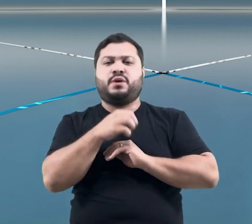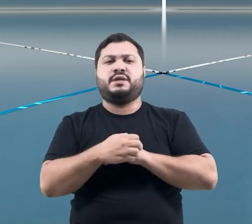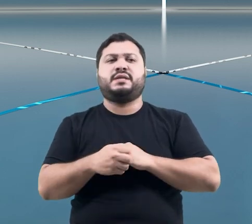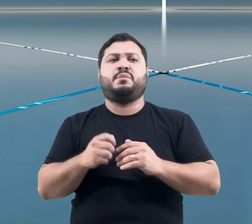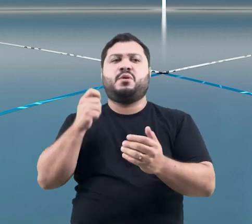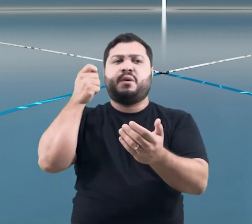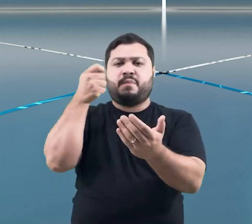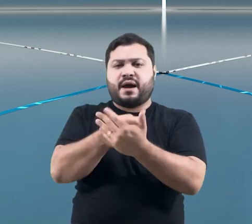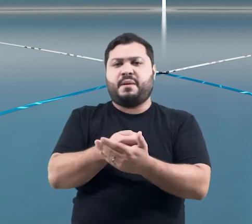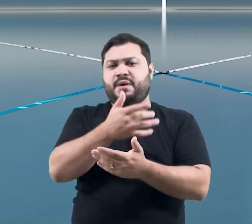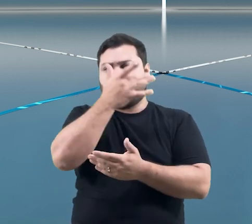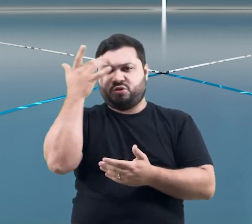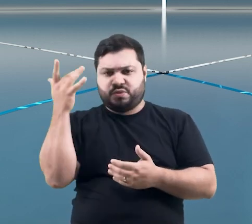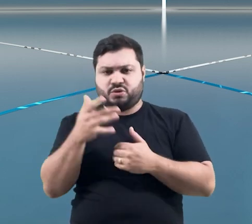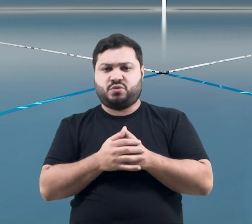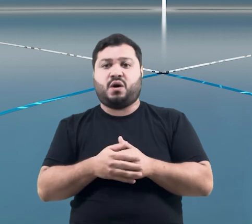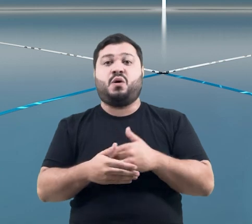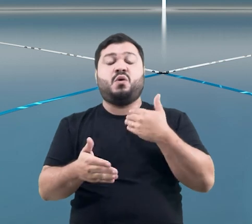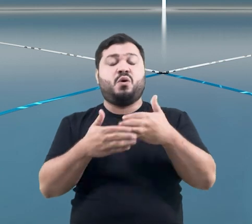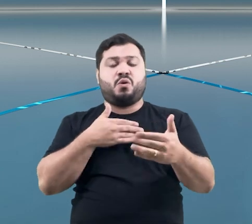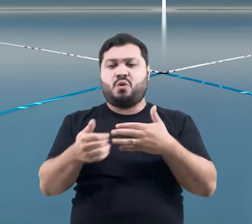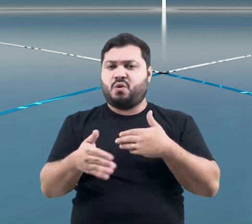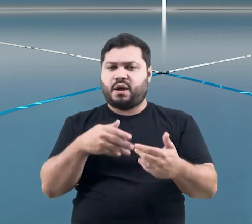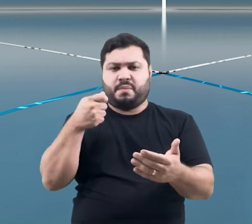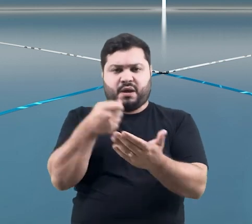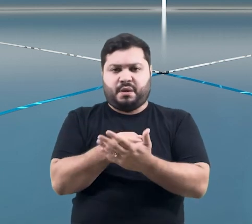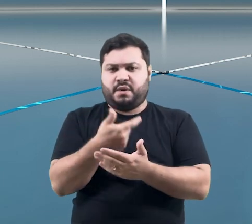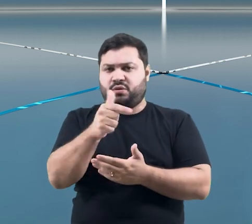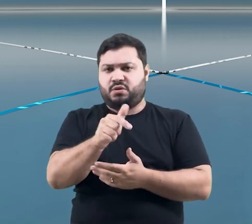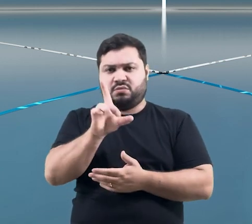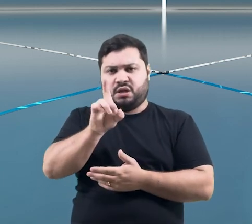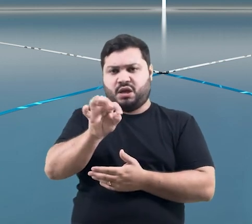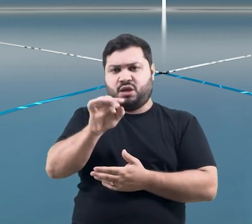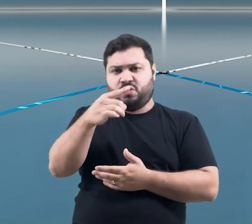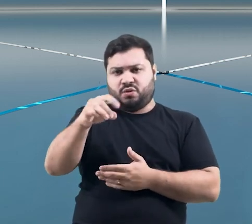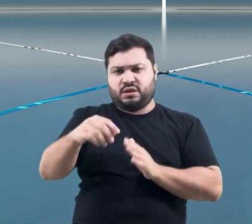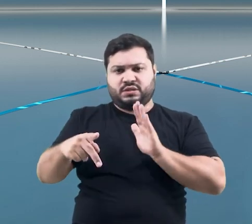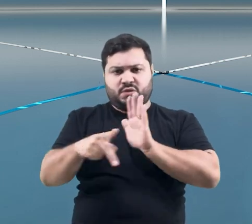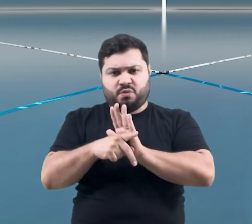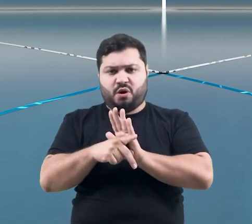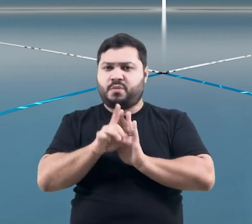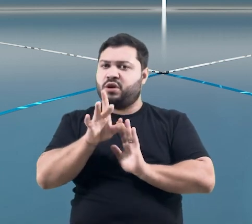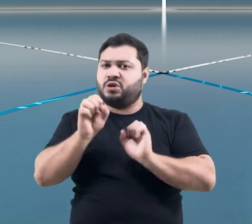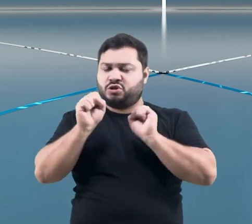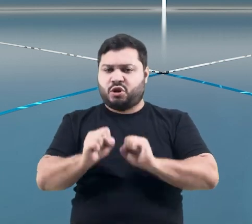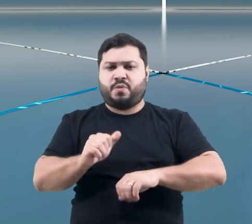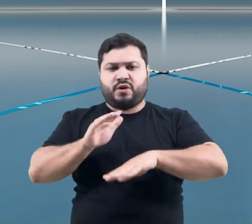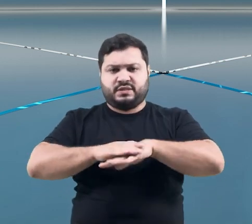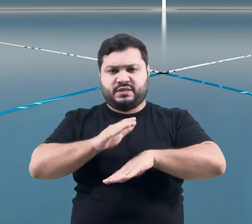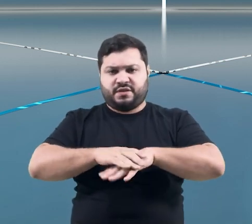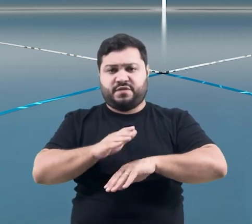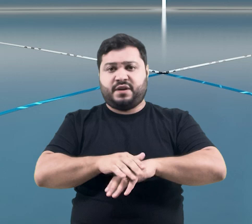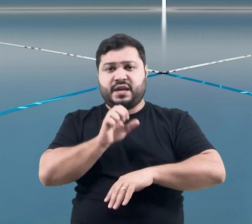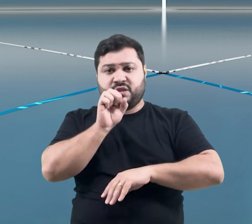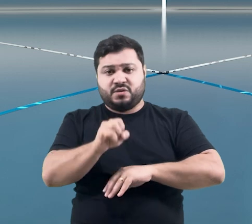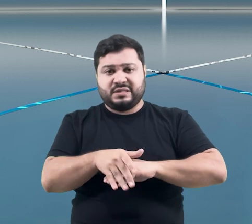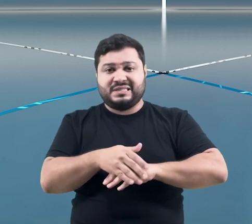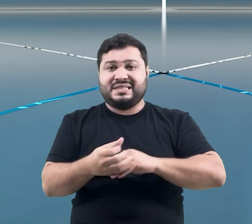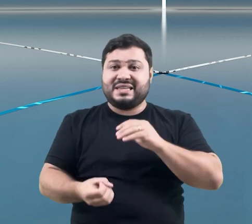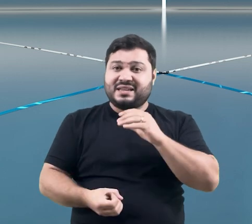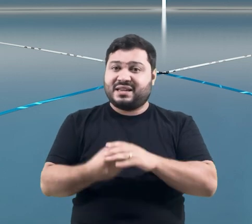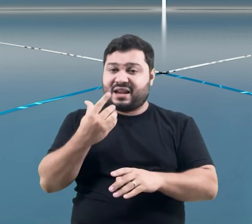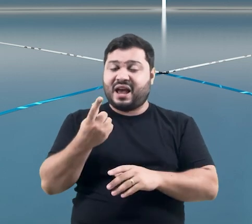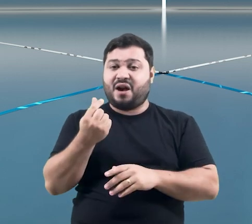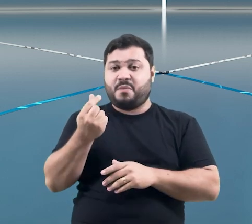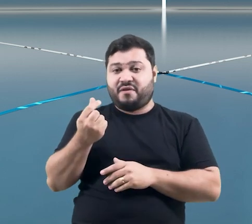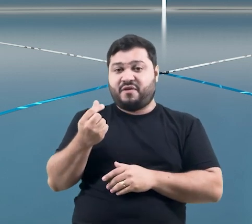específico, como, por exemplo, pagamento de pessoal. Qualquer pagamento que não tenha uma dotação específica só pode ser realizado